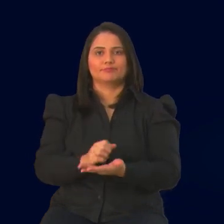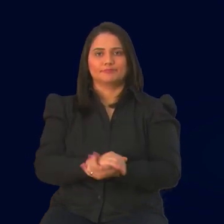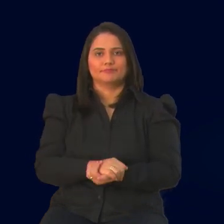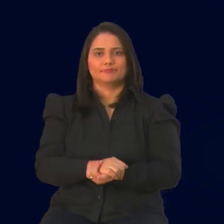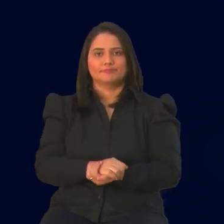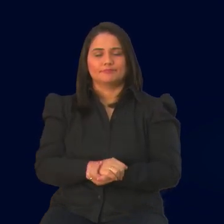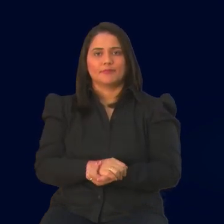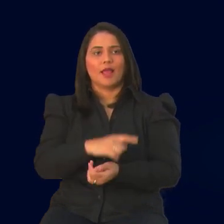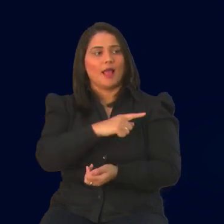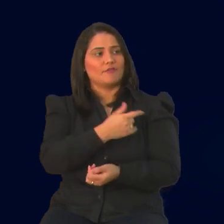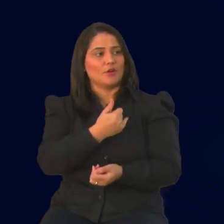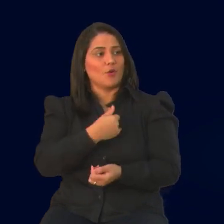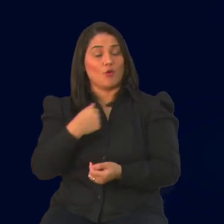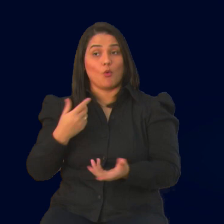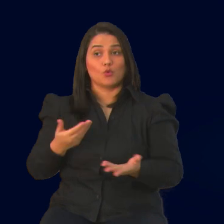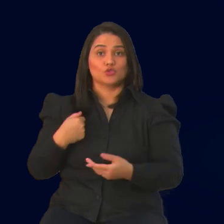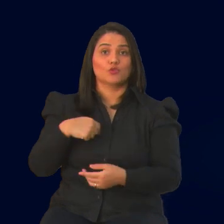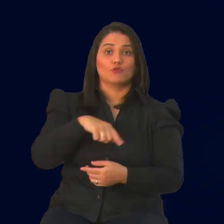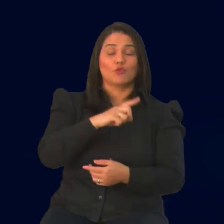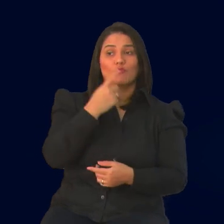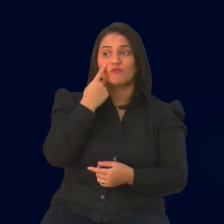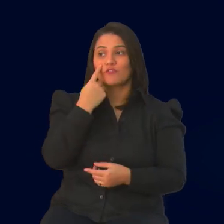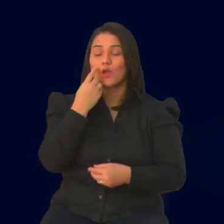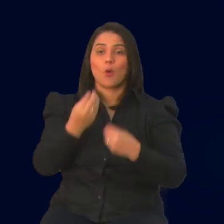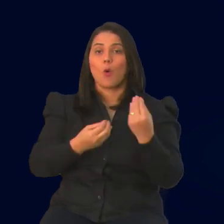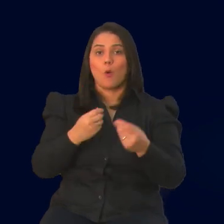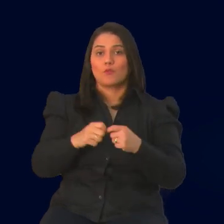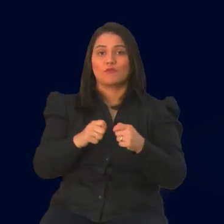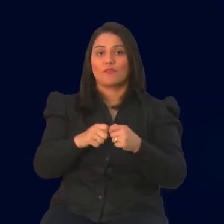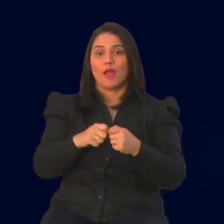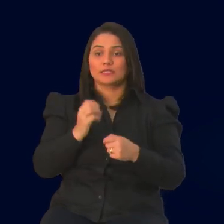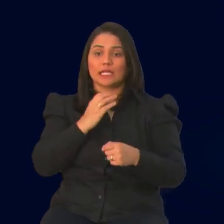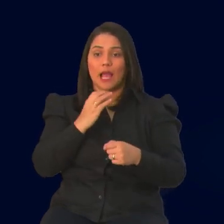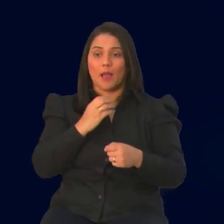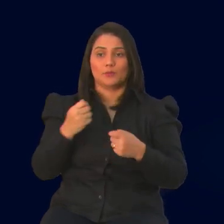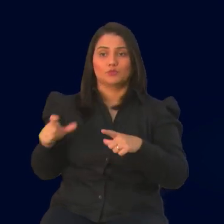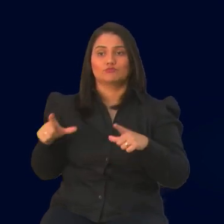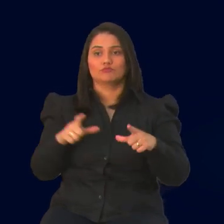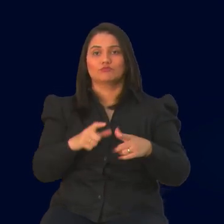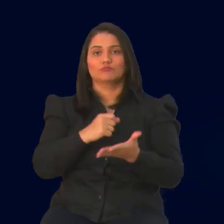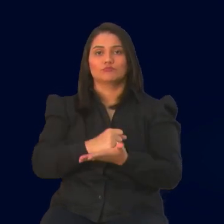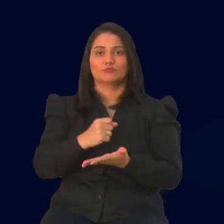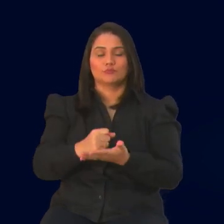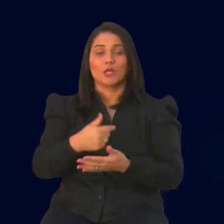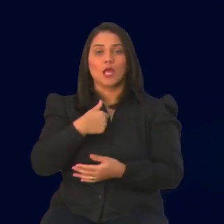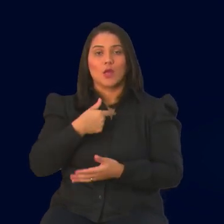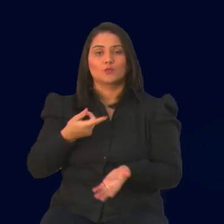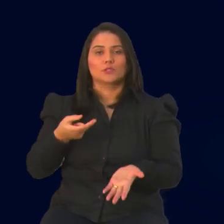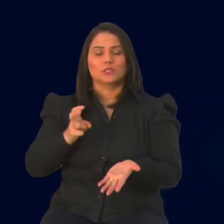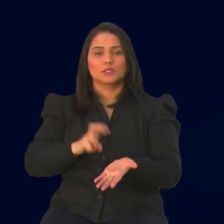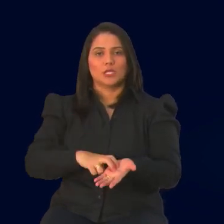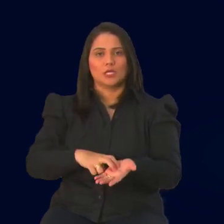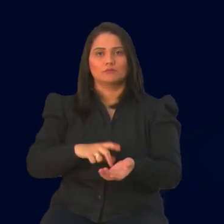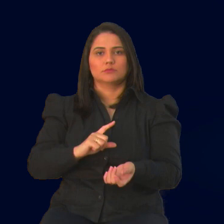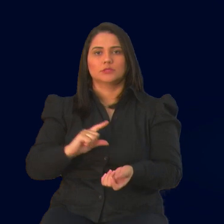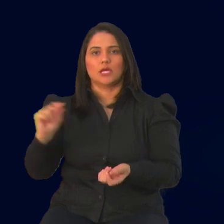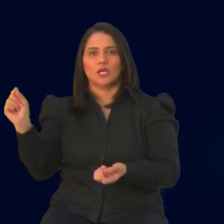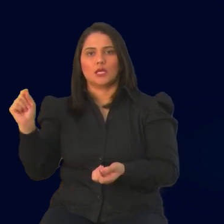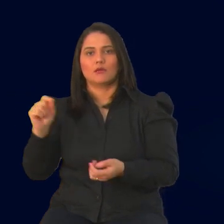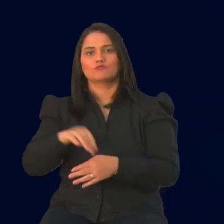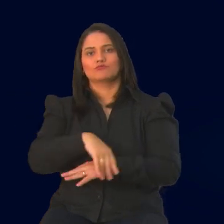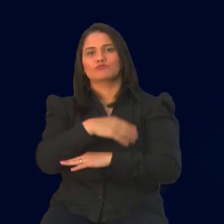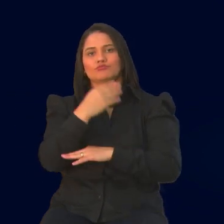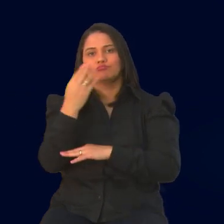vou atrás disso hoje, vamos ver o que eu vou fazer, então, para agilizar. Eu saí de manhã cedo, nós nos encontramos no final do